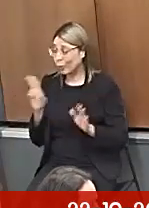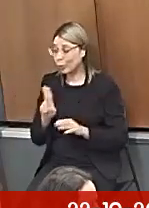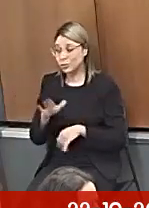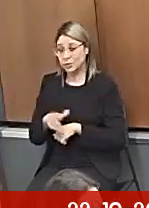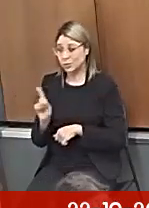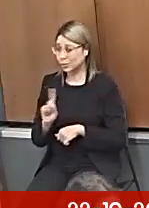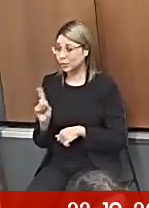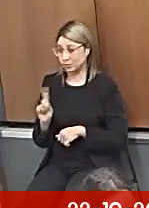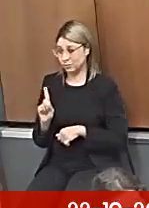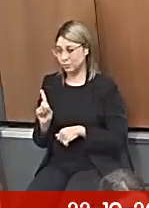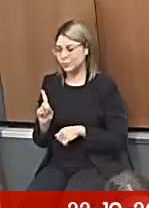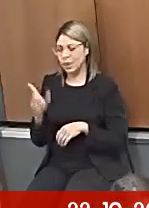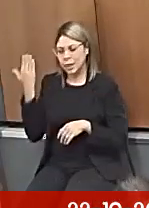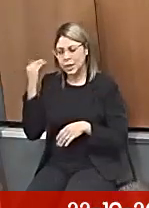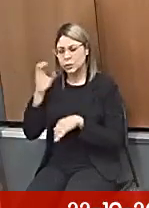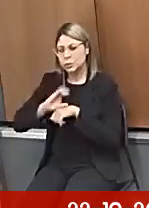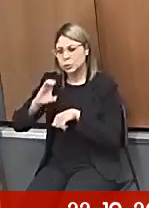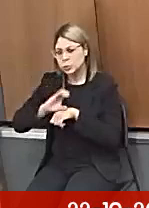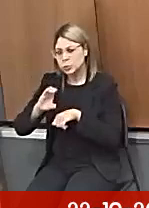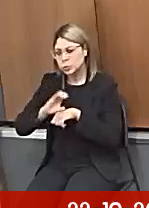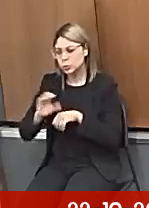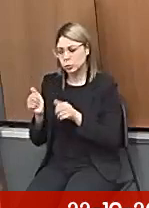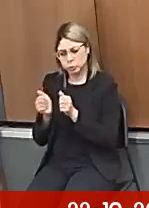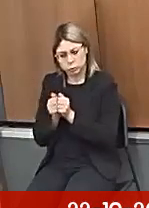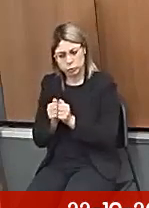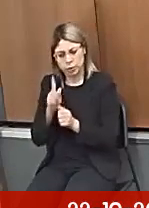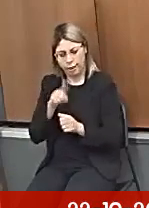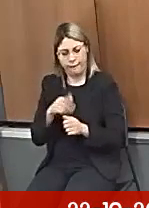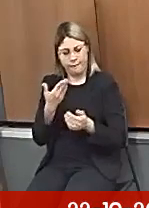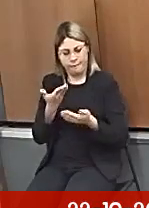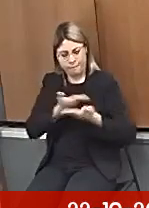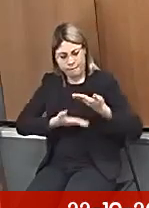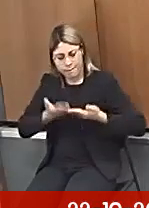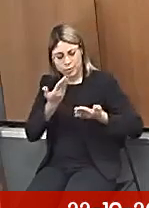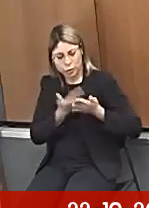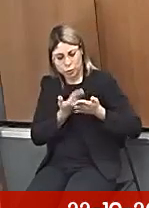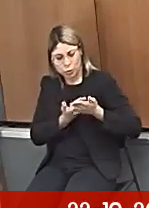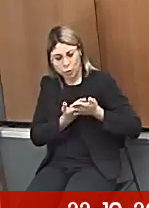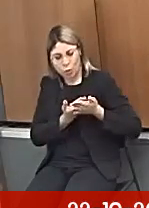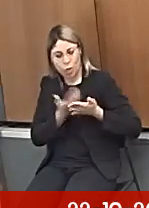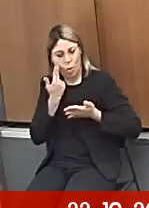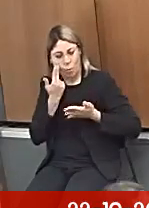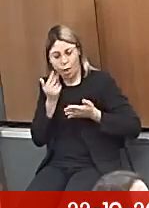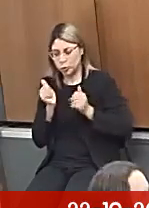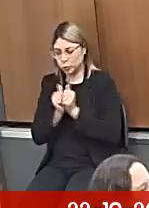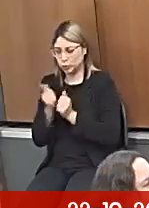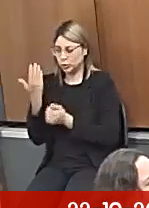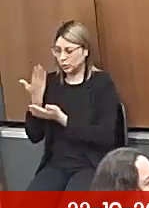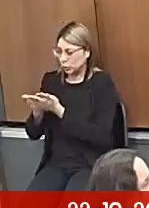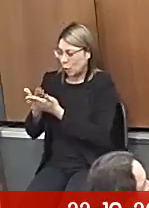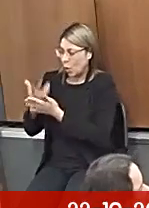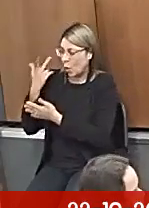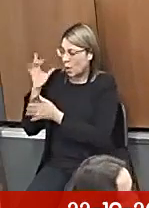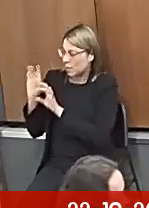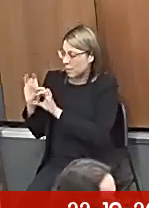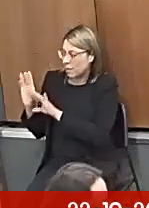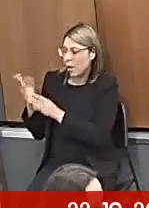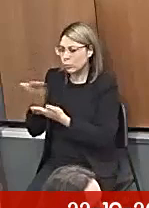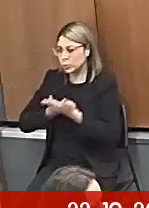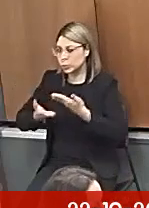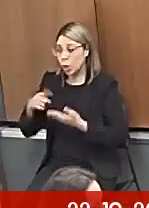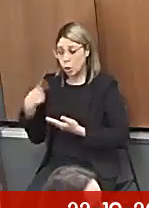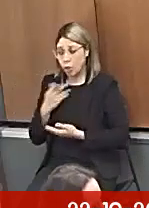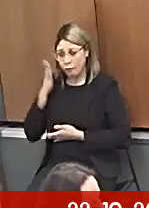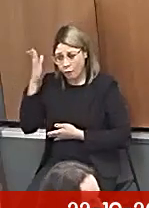de integração que fazíamos, escola comum com a escola especial, fomos até Brasília